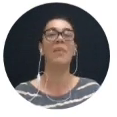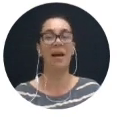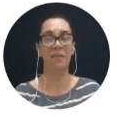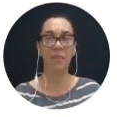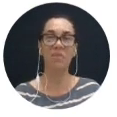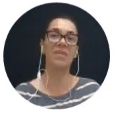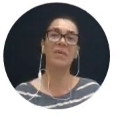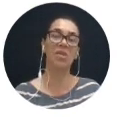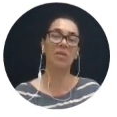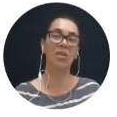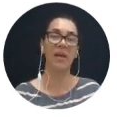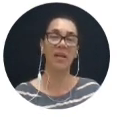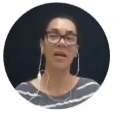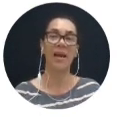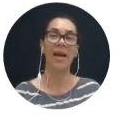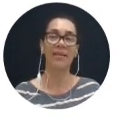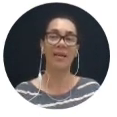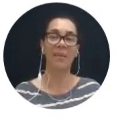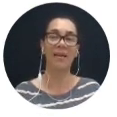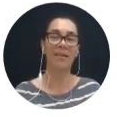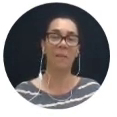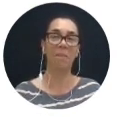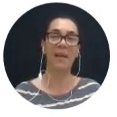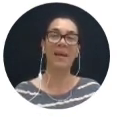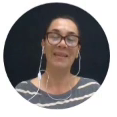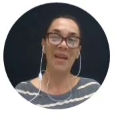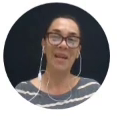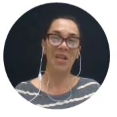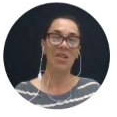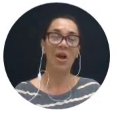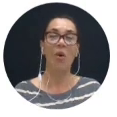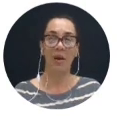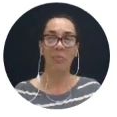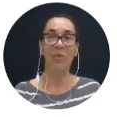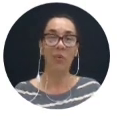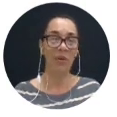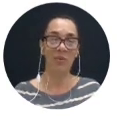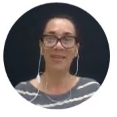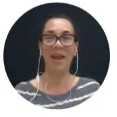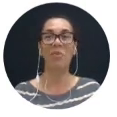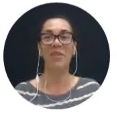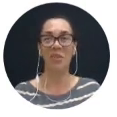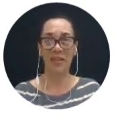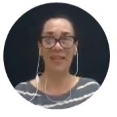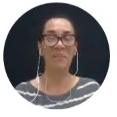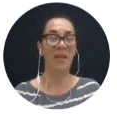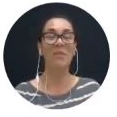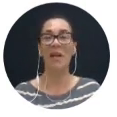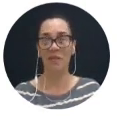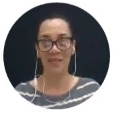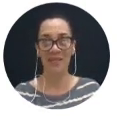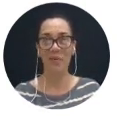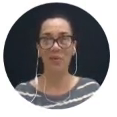existem essas palavras e, por conseguinte, logicamente, essa segmentação. Tá bem, gente? Olha, por enquanto eu encerro o vídeo aqui.